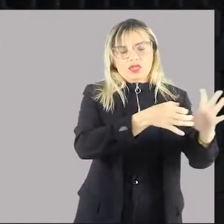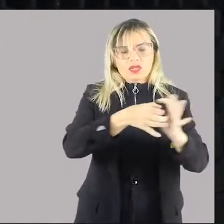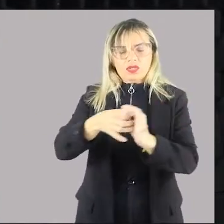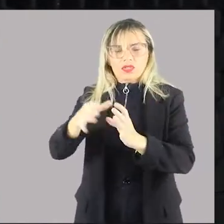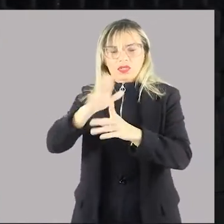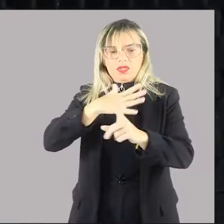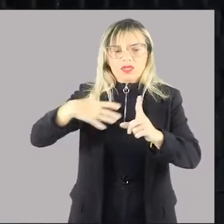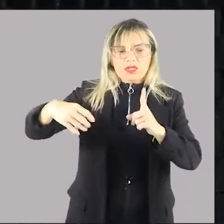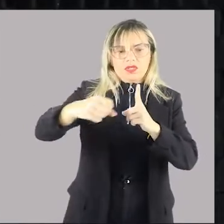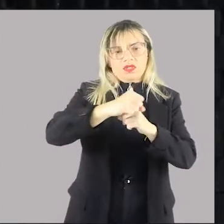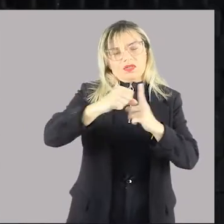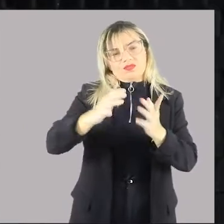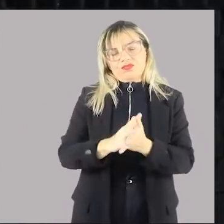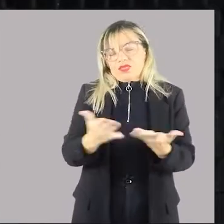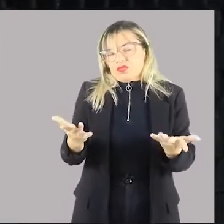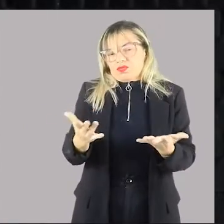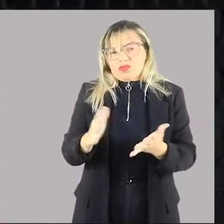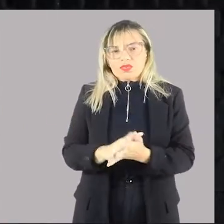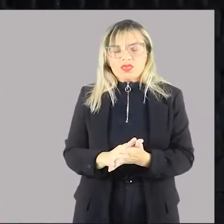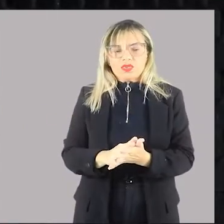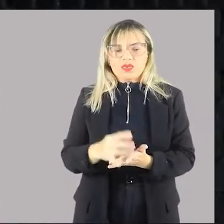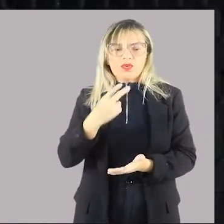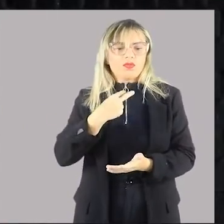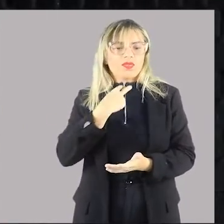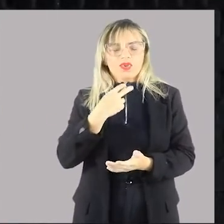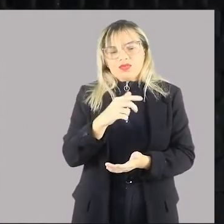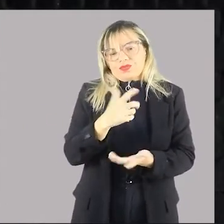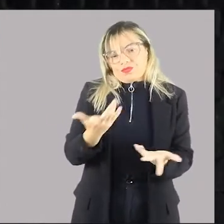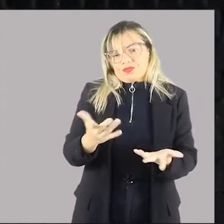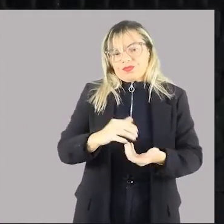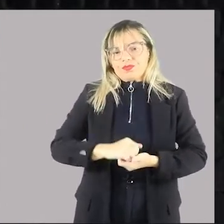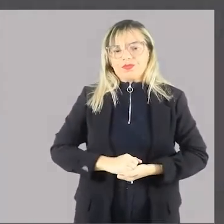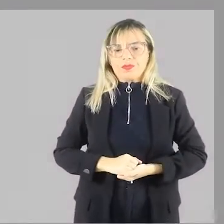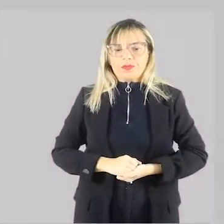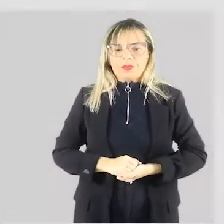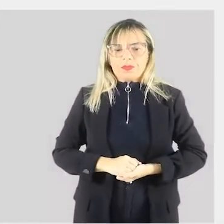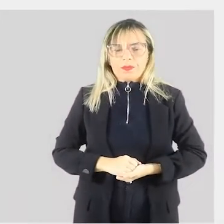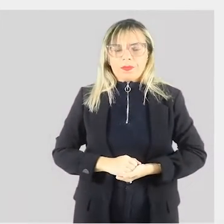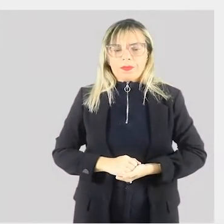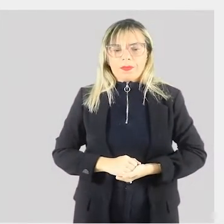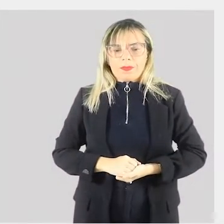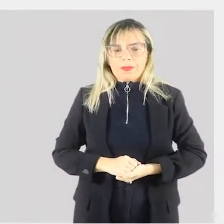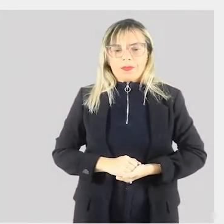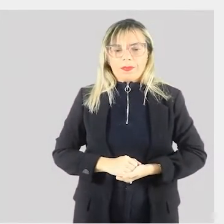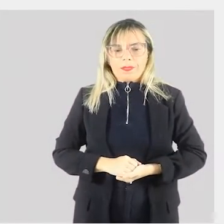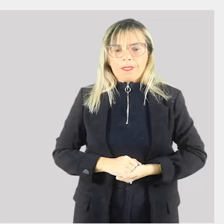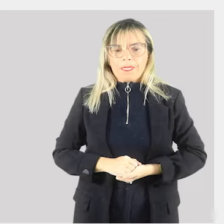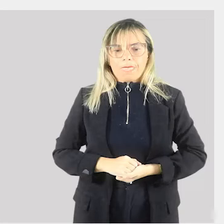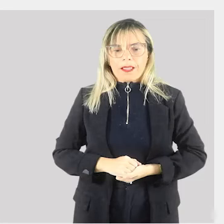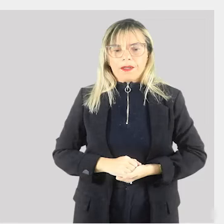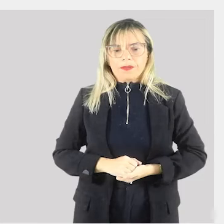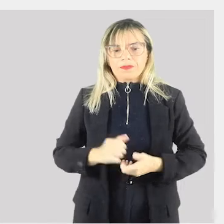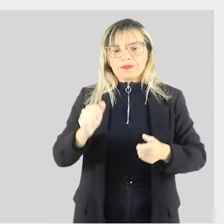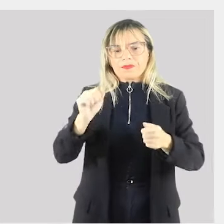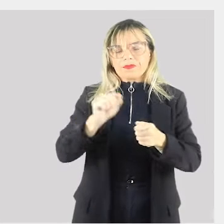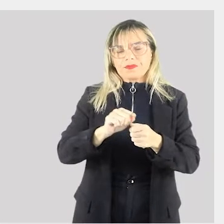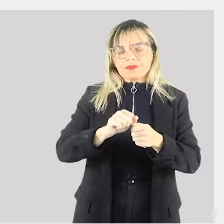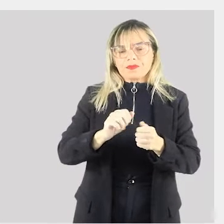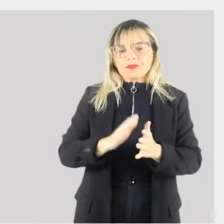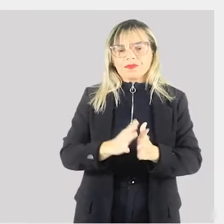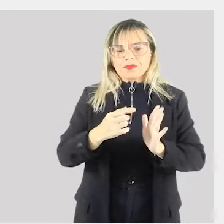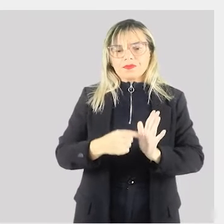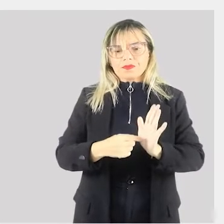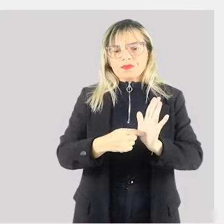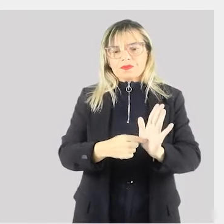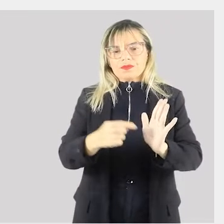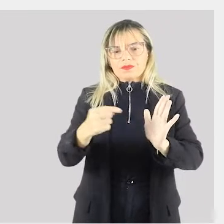país, não dá para acabar. Não dá para acabar. Ok? Aí ele coloca, as ações